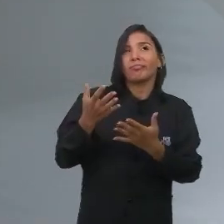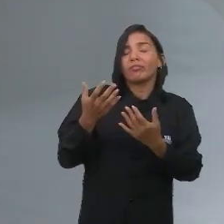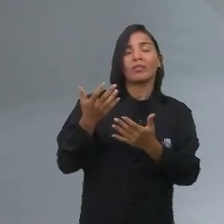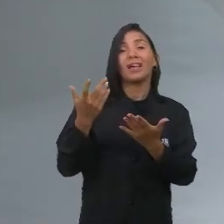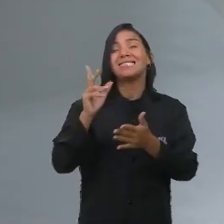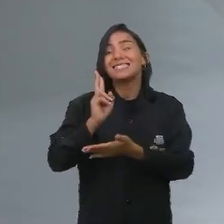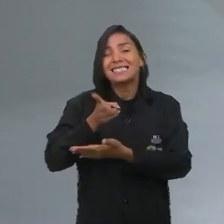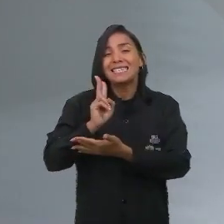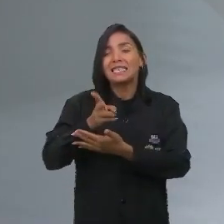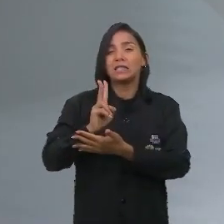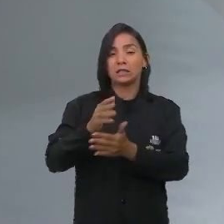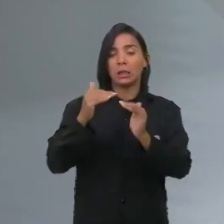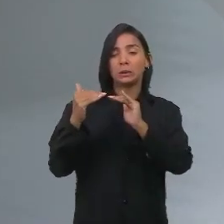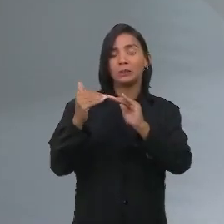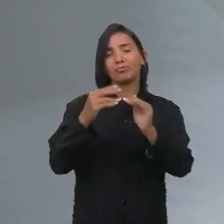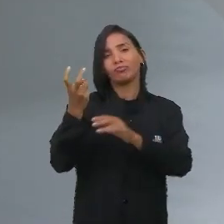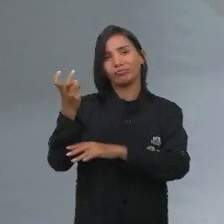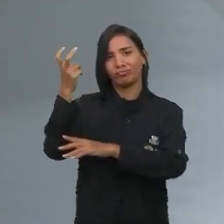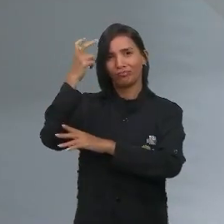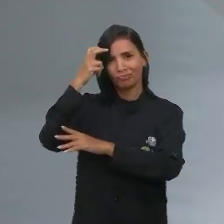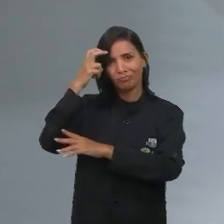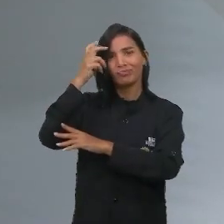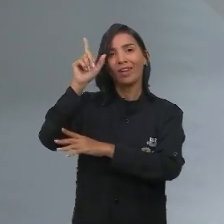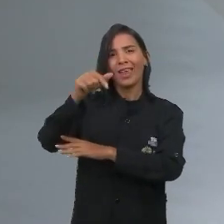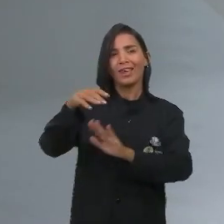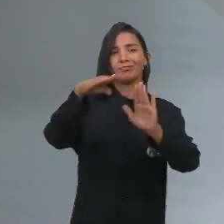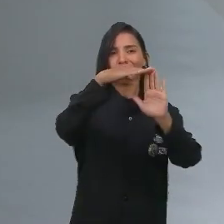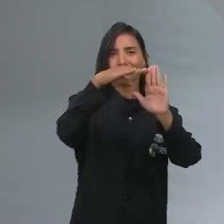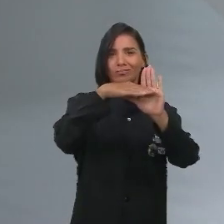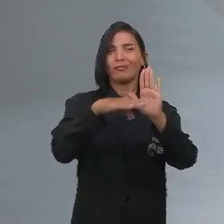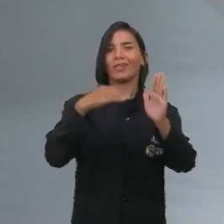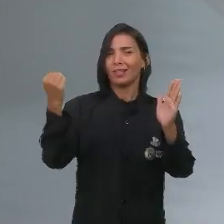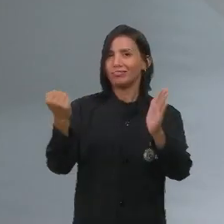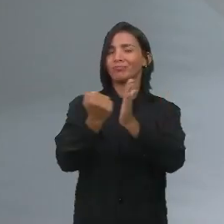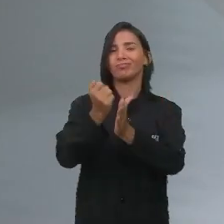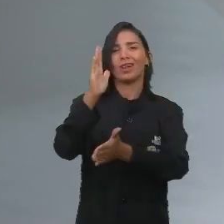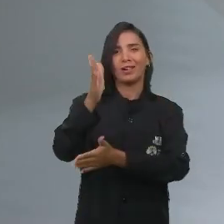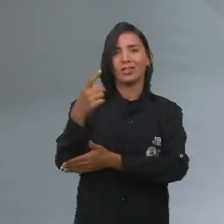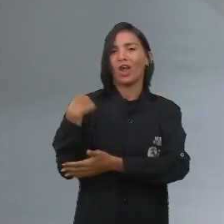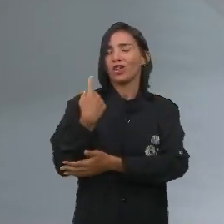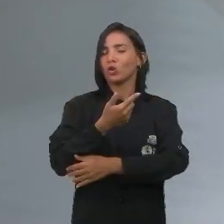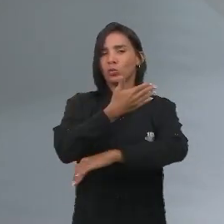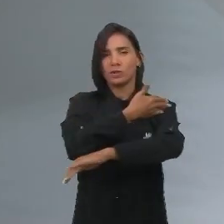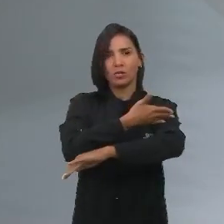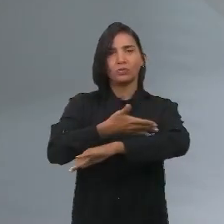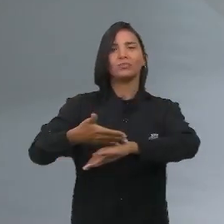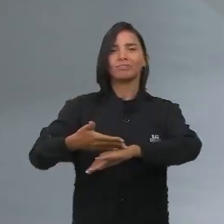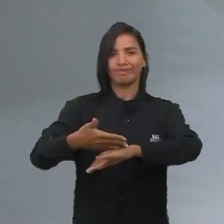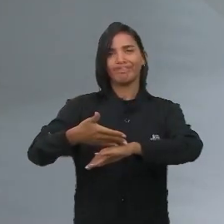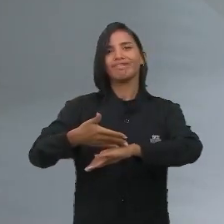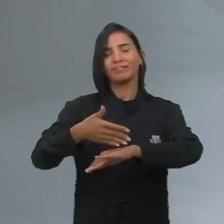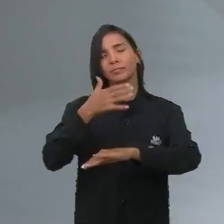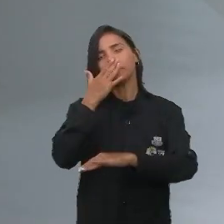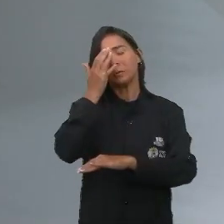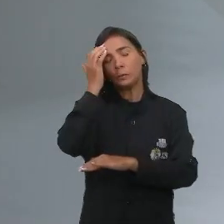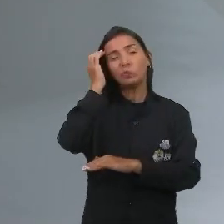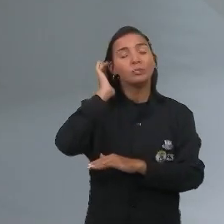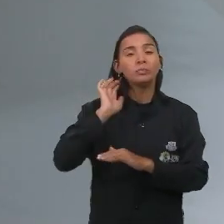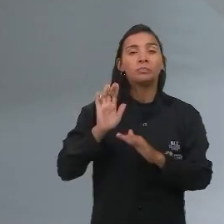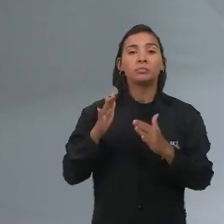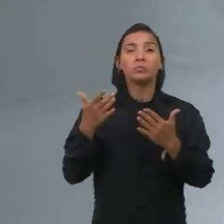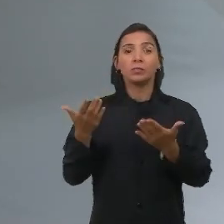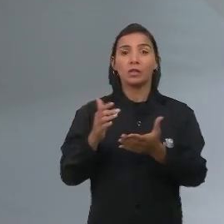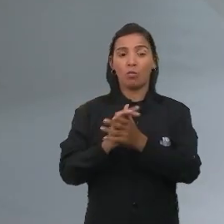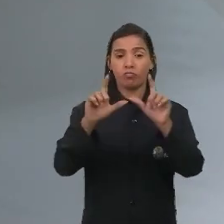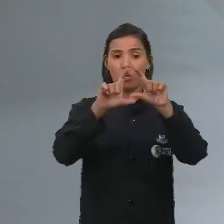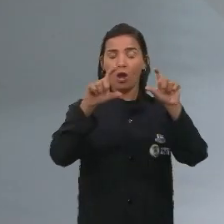padrões culturais são muito bem definidos em um determinado contexto social. E o enunciado lido agora há pouco a